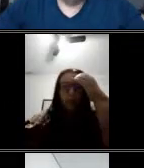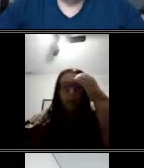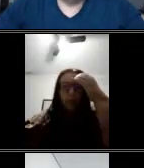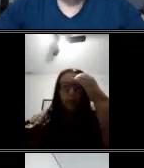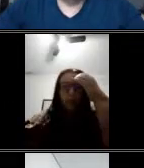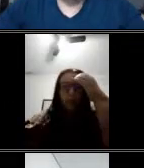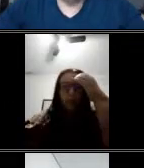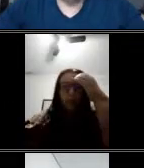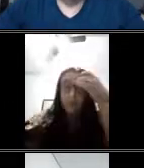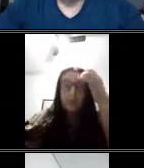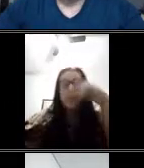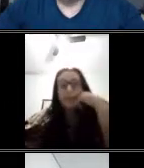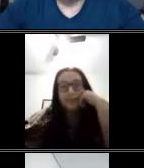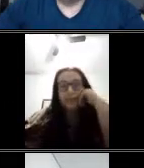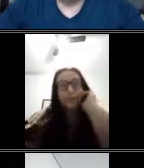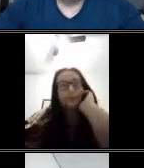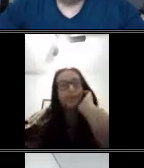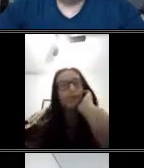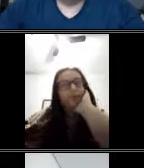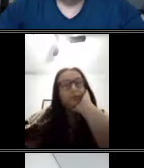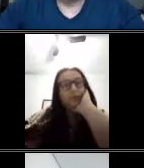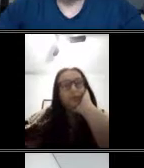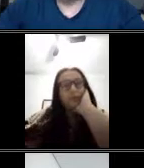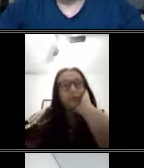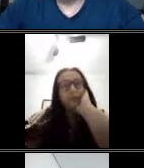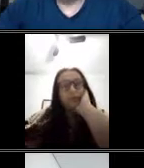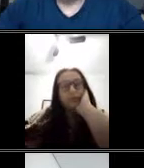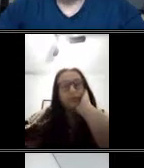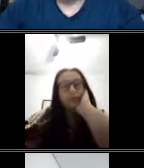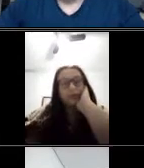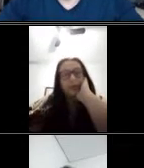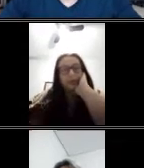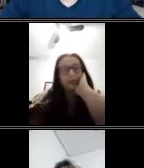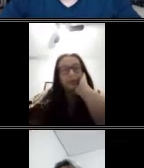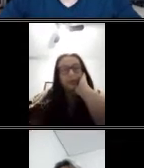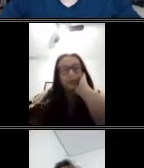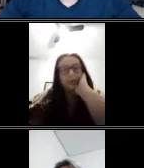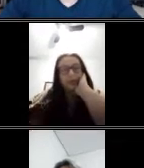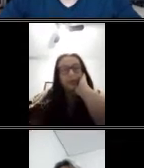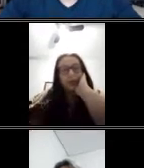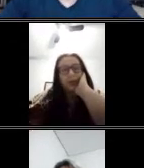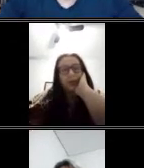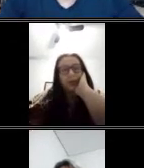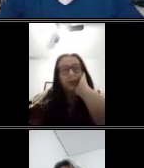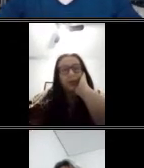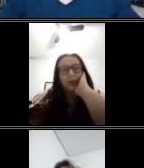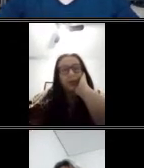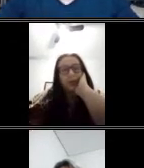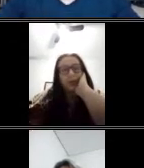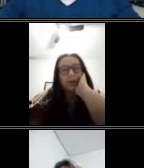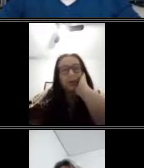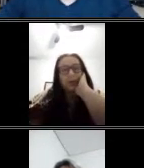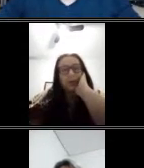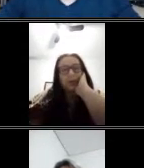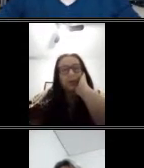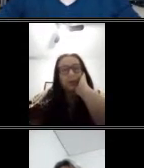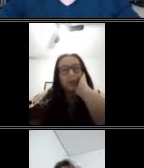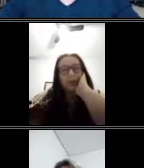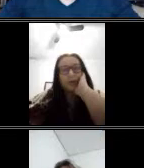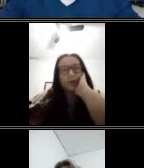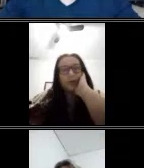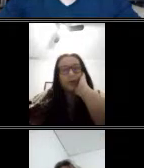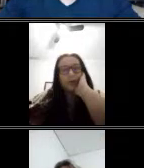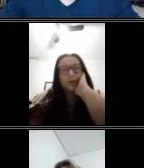Procurem mandar por aqui, o Slack é nosso lugar de trabalho aí, vamos usar mais ele